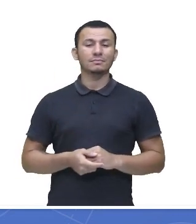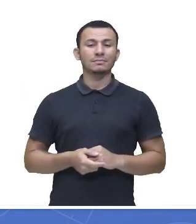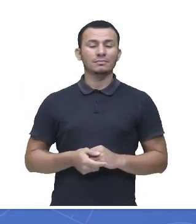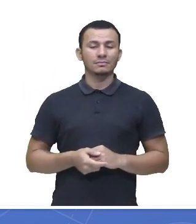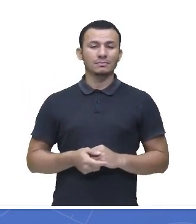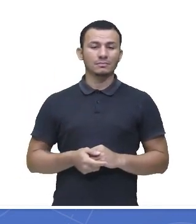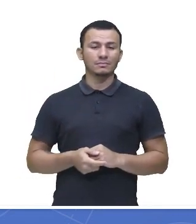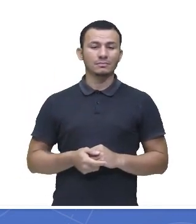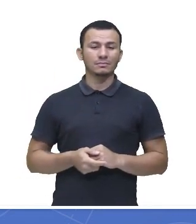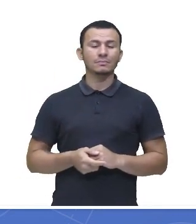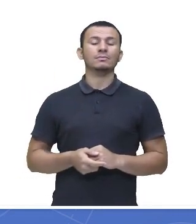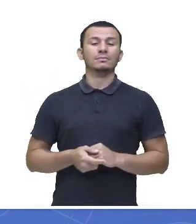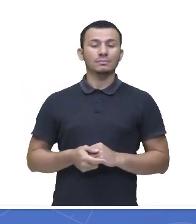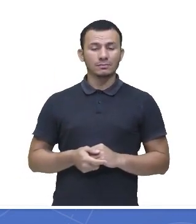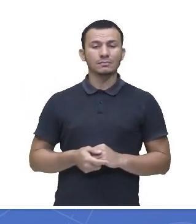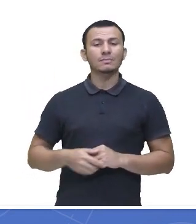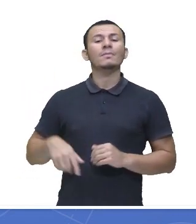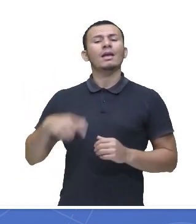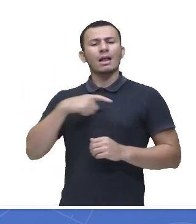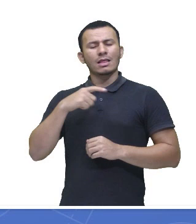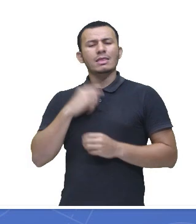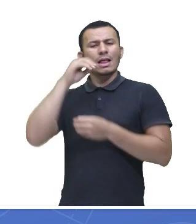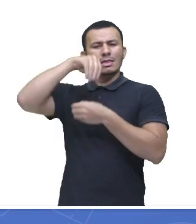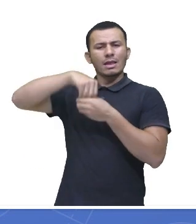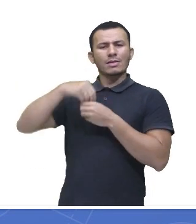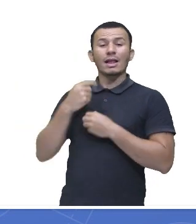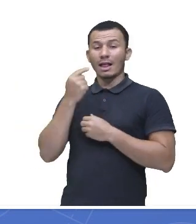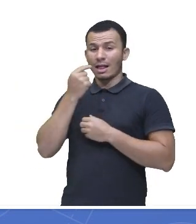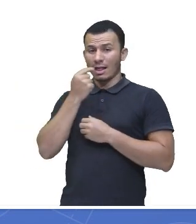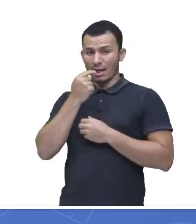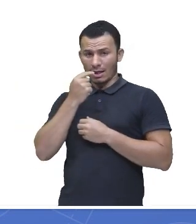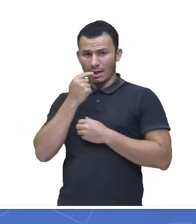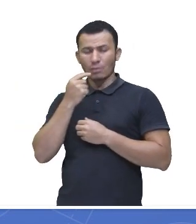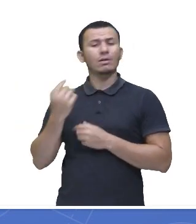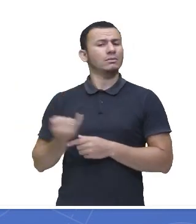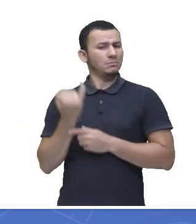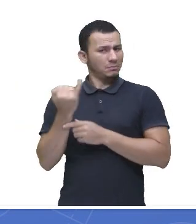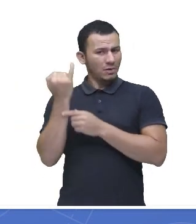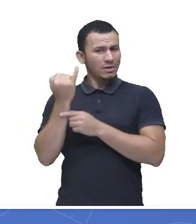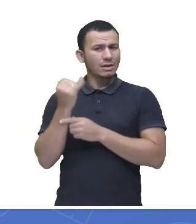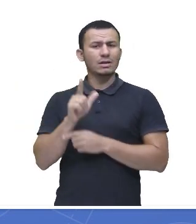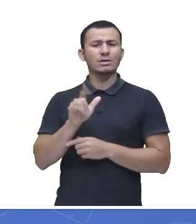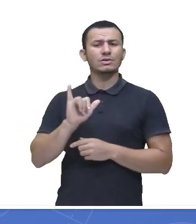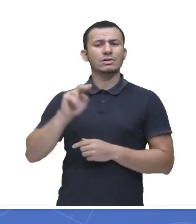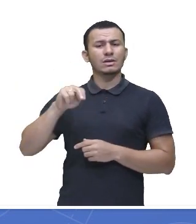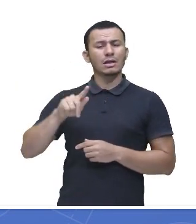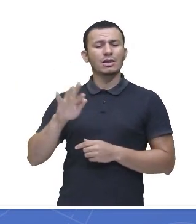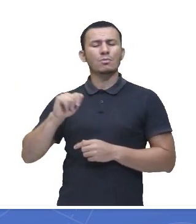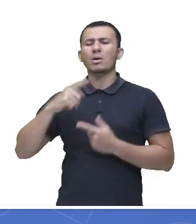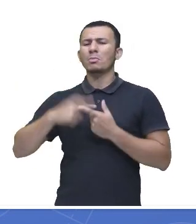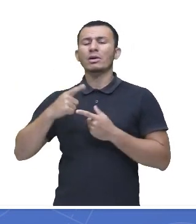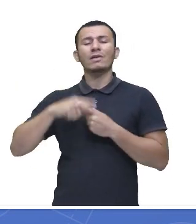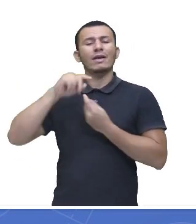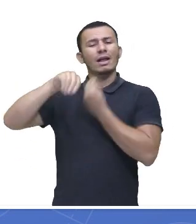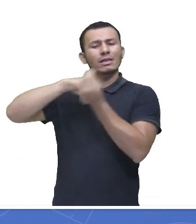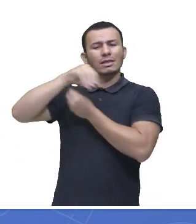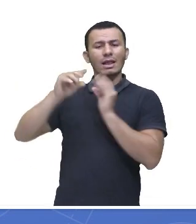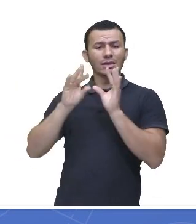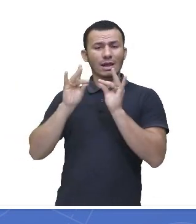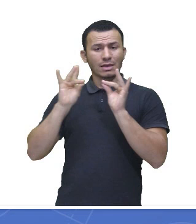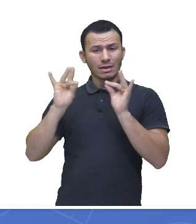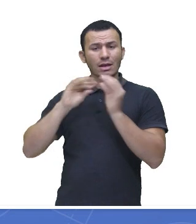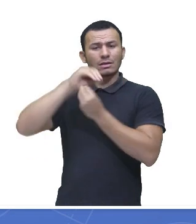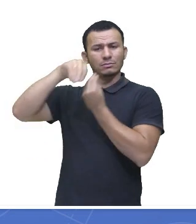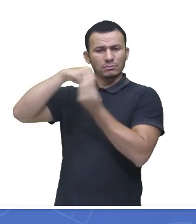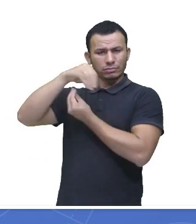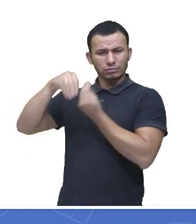boca. Na sua base existe uma estrutura muscular, a língua. A língua é muito importante, gente, para misturar o alimento com a saliva. Então,